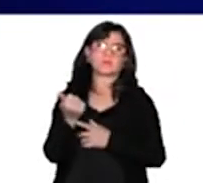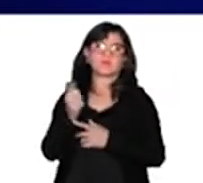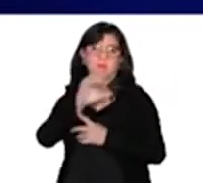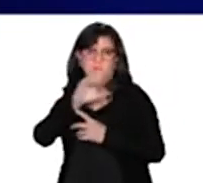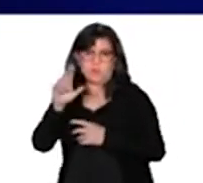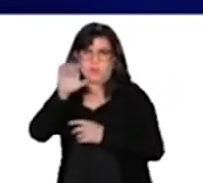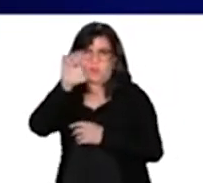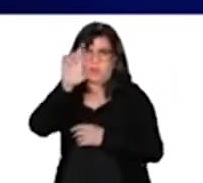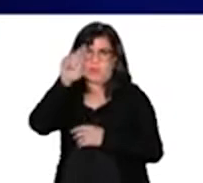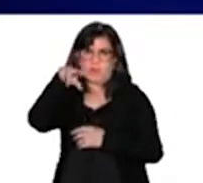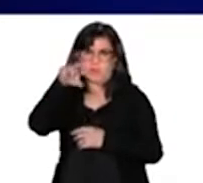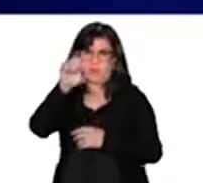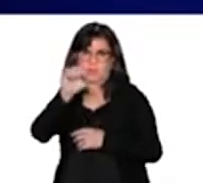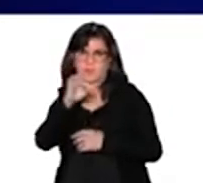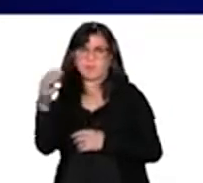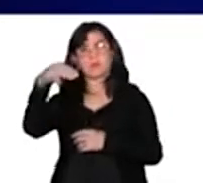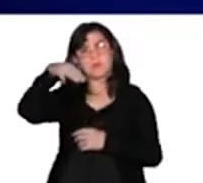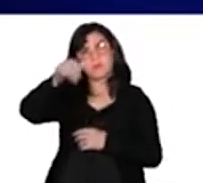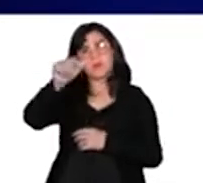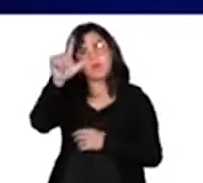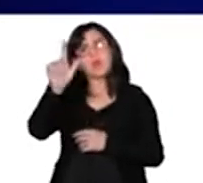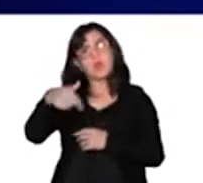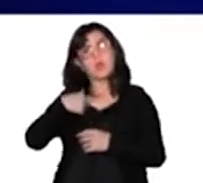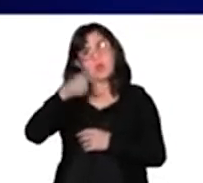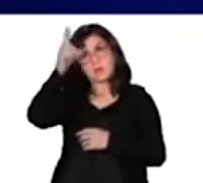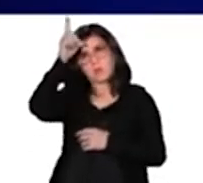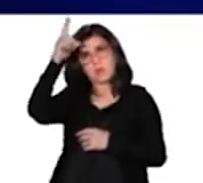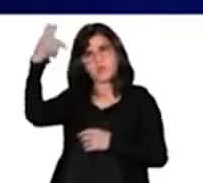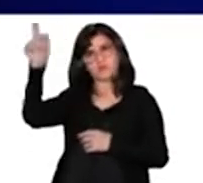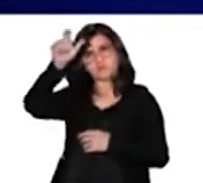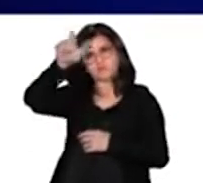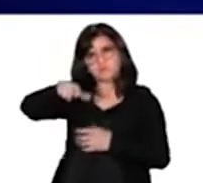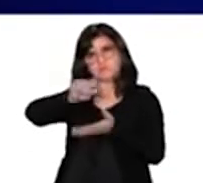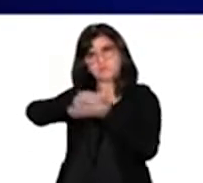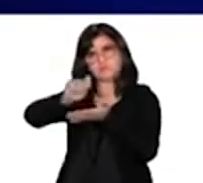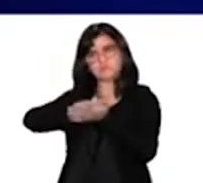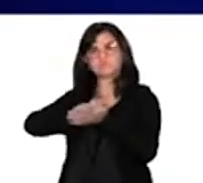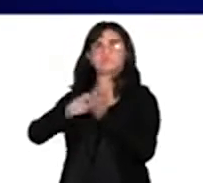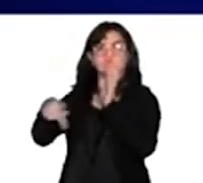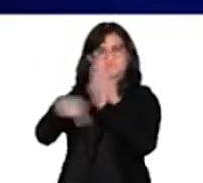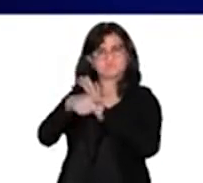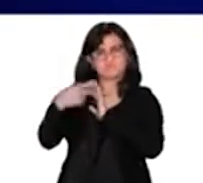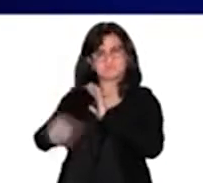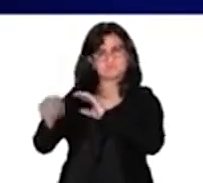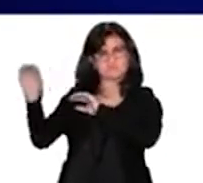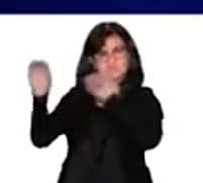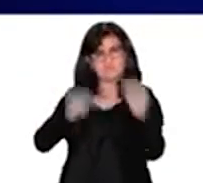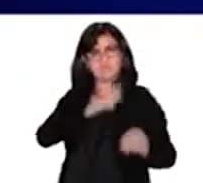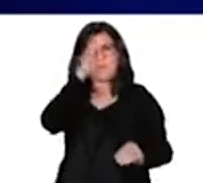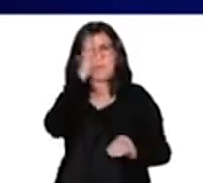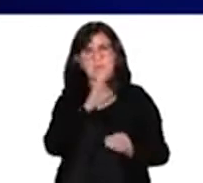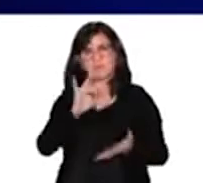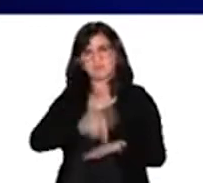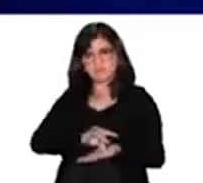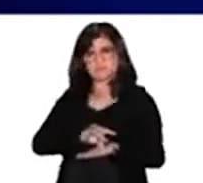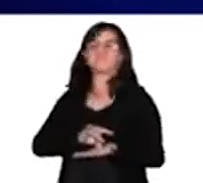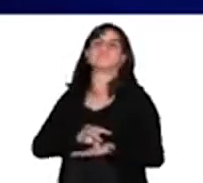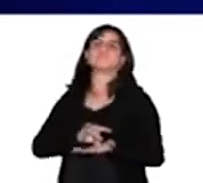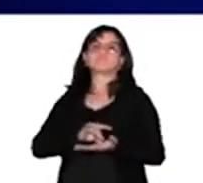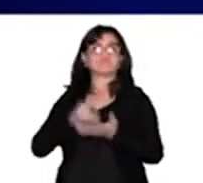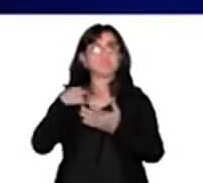Ernest Mali. O Ernest Mali é um compositor alemão que foi naturalizado brasileiro e ele